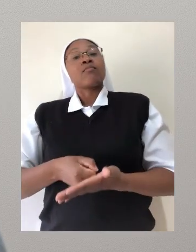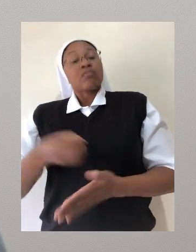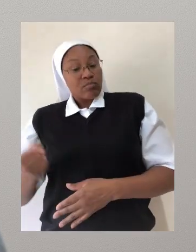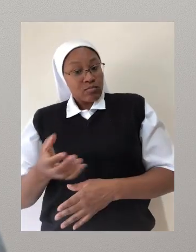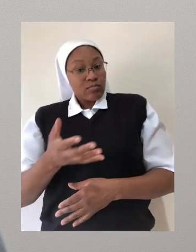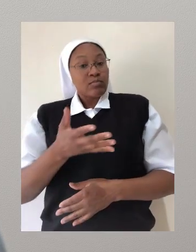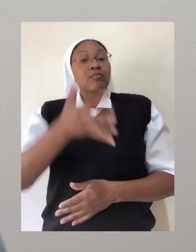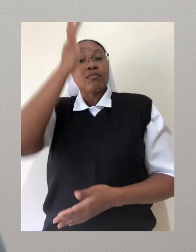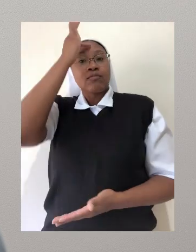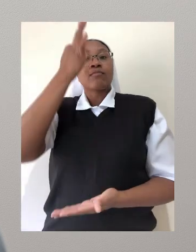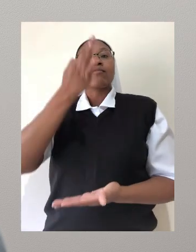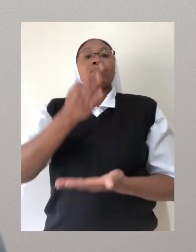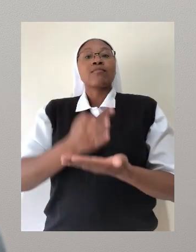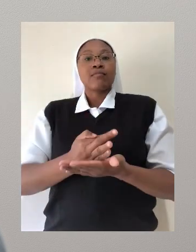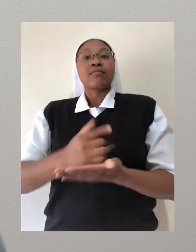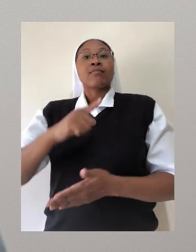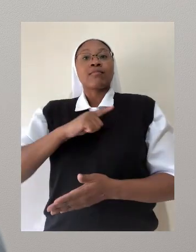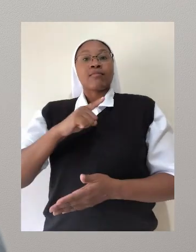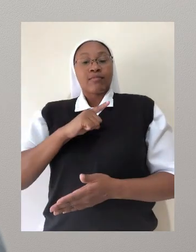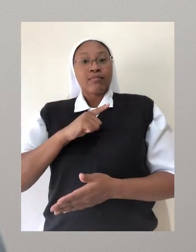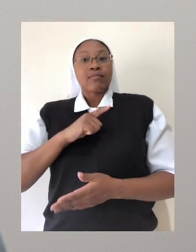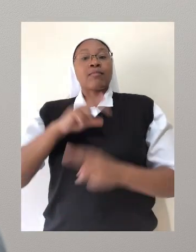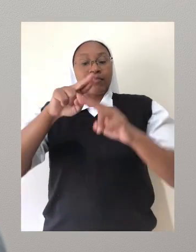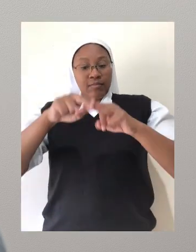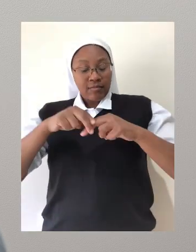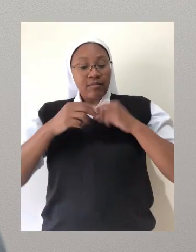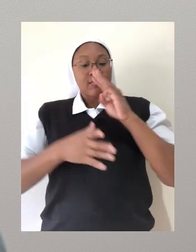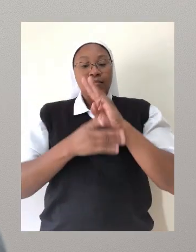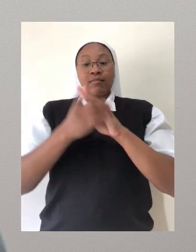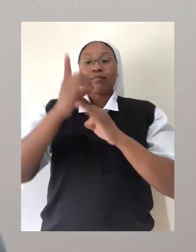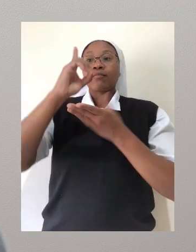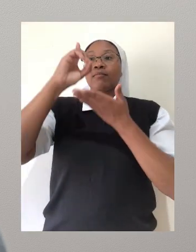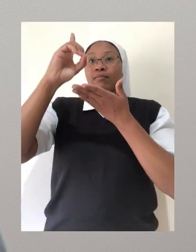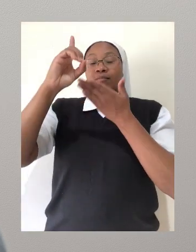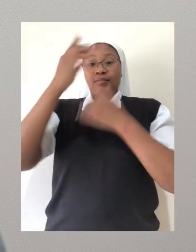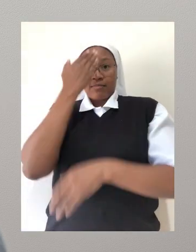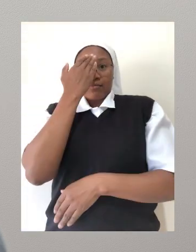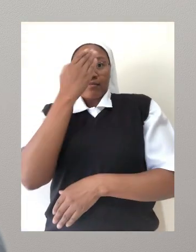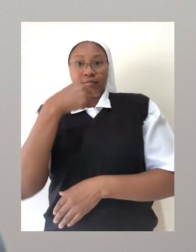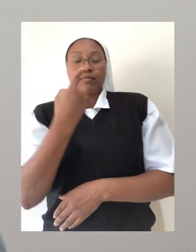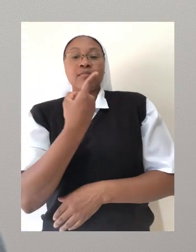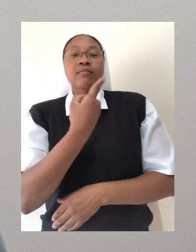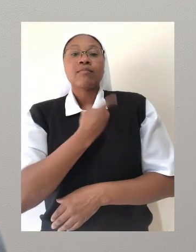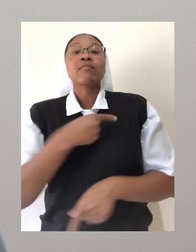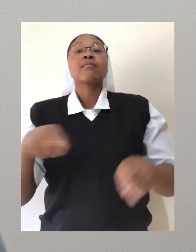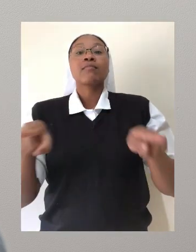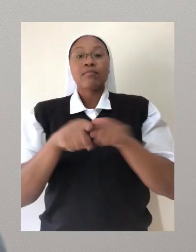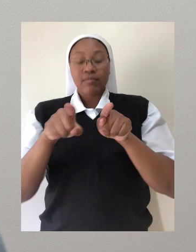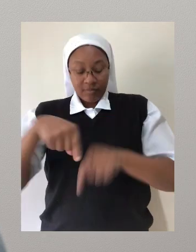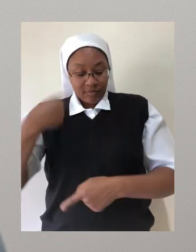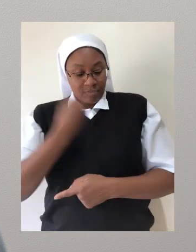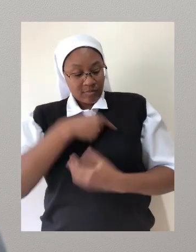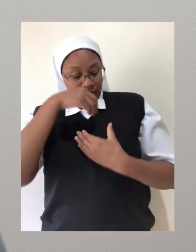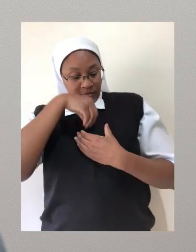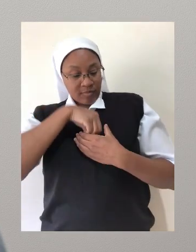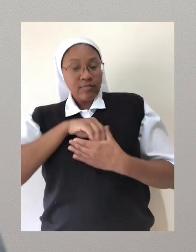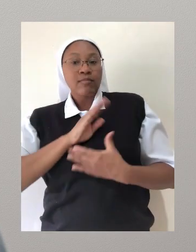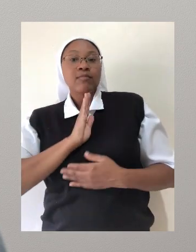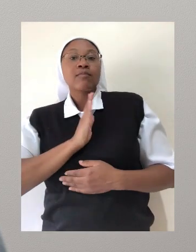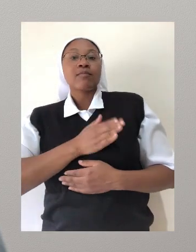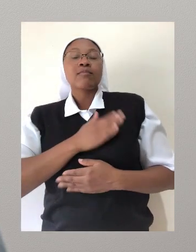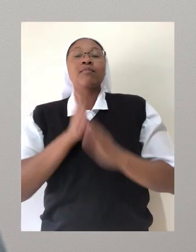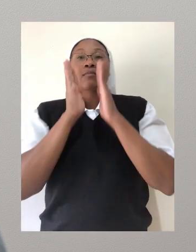afirmado e renovado a tua fé. Nós temos a Santíssima Trindade diante de nós e também no